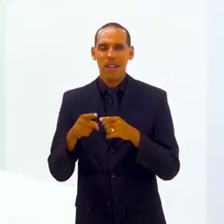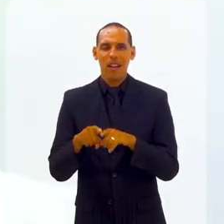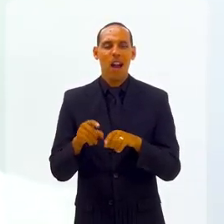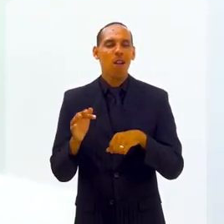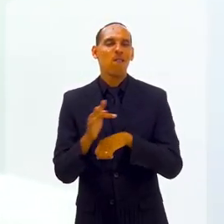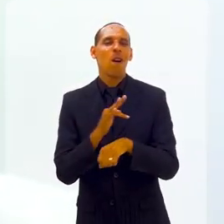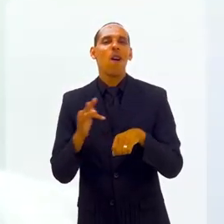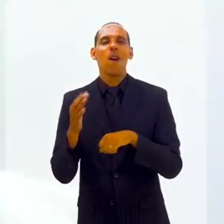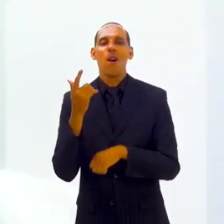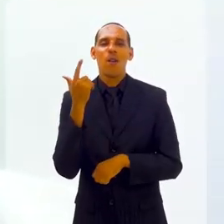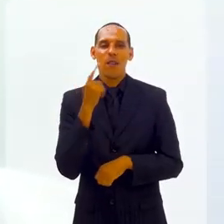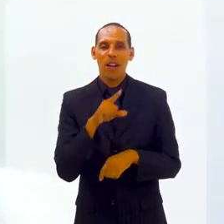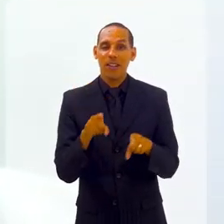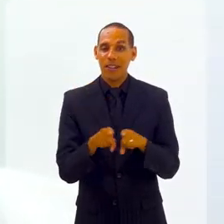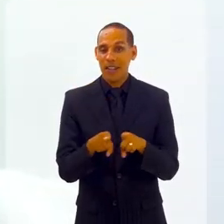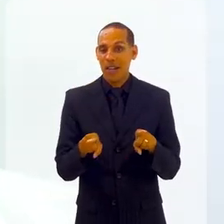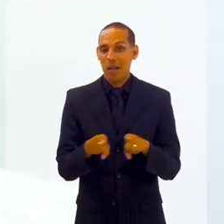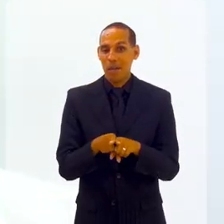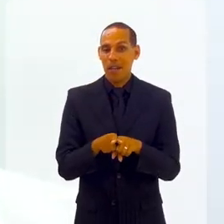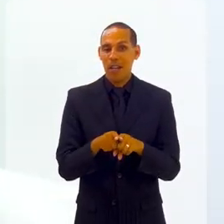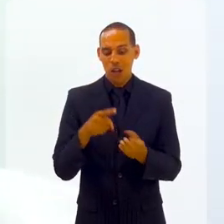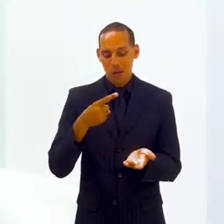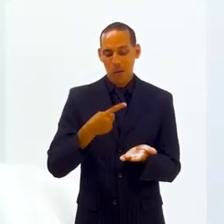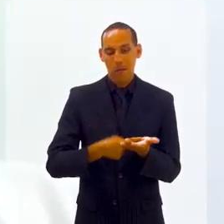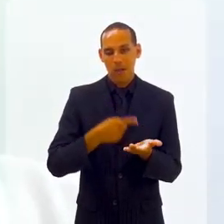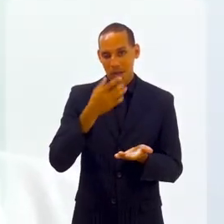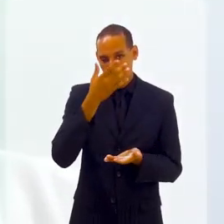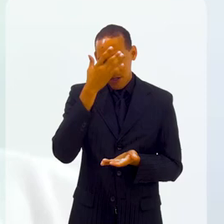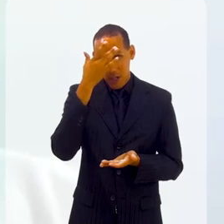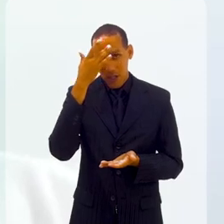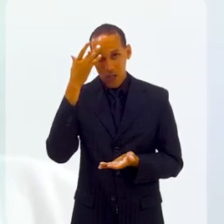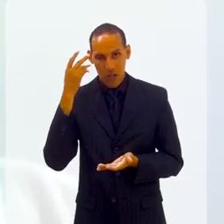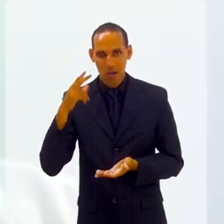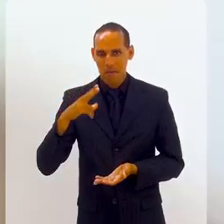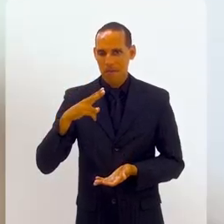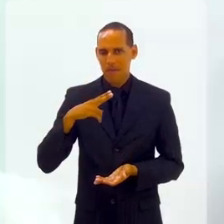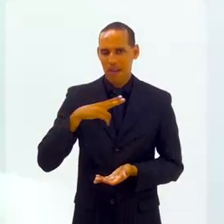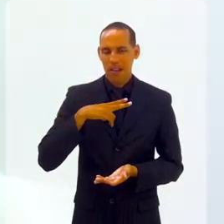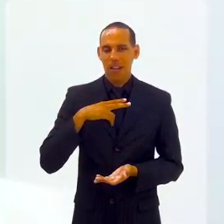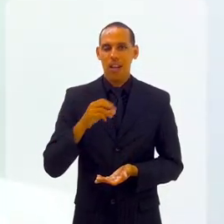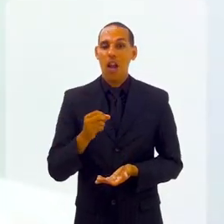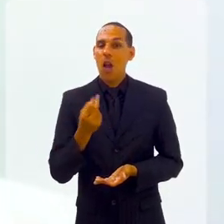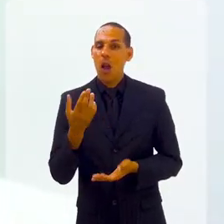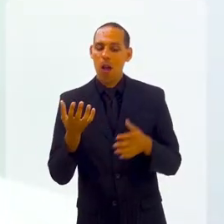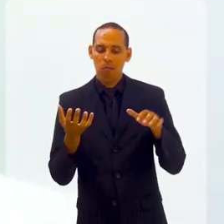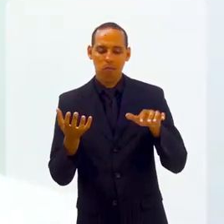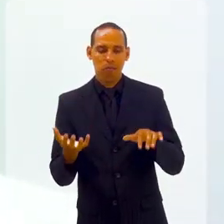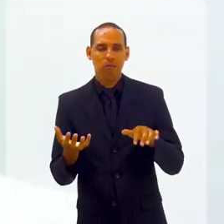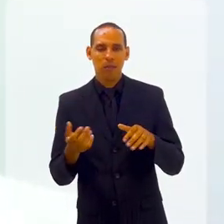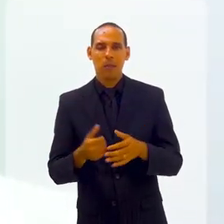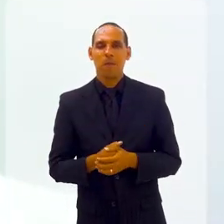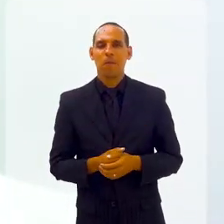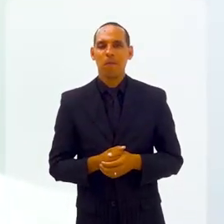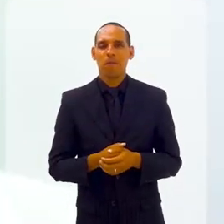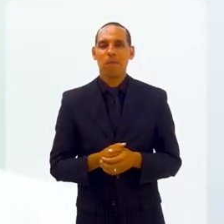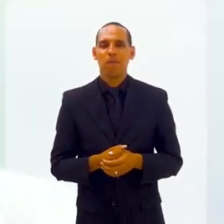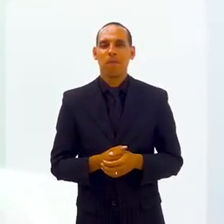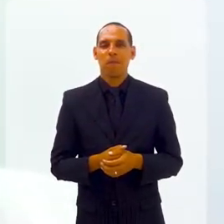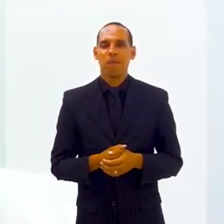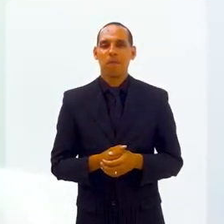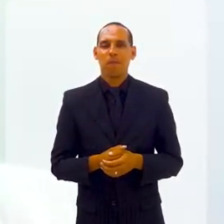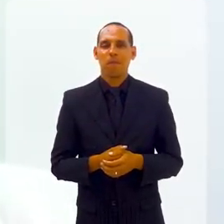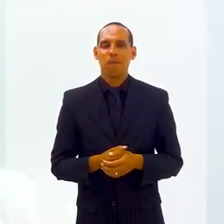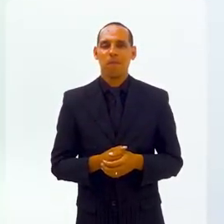formalizar essas parcerias e esse compromisso tanto com o parceiro privado então quanto com os parlamentares